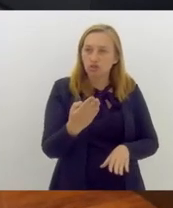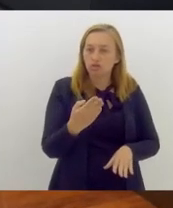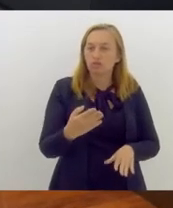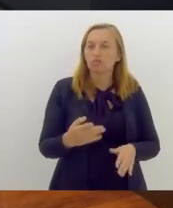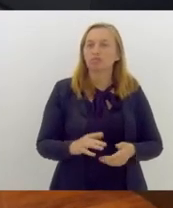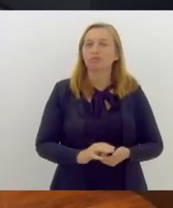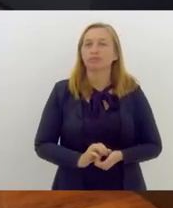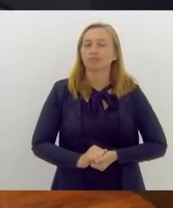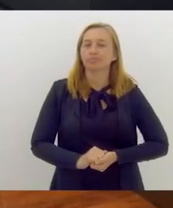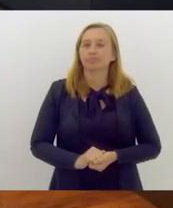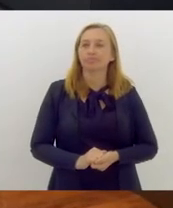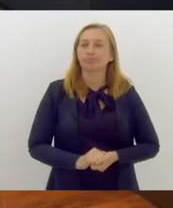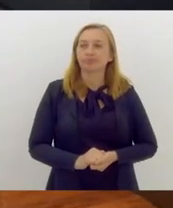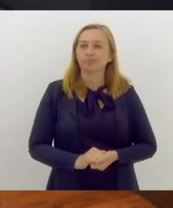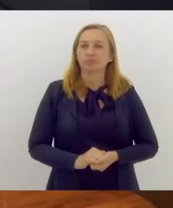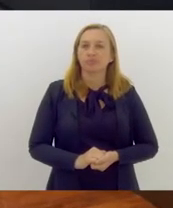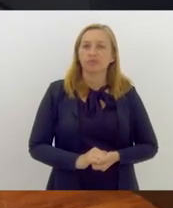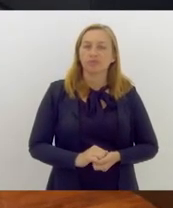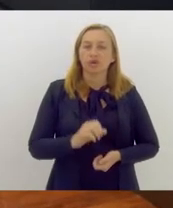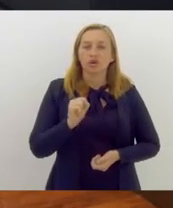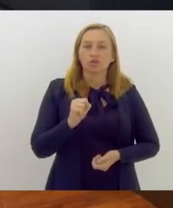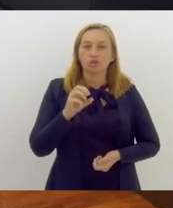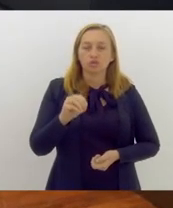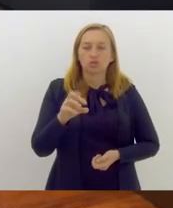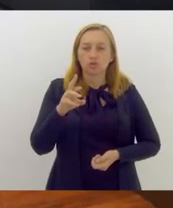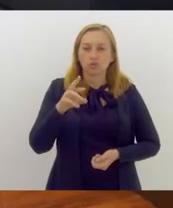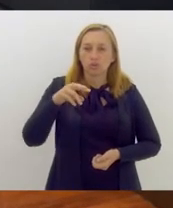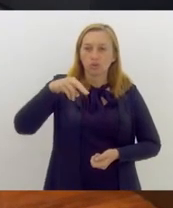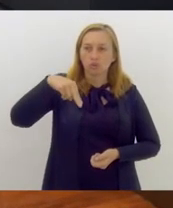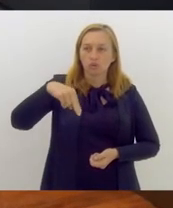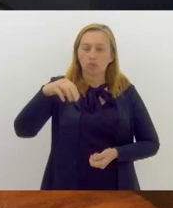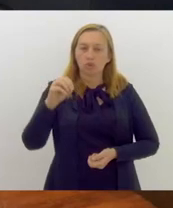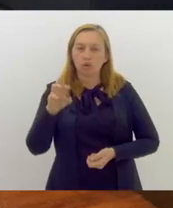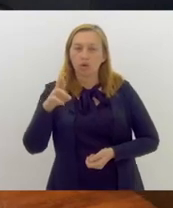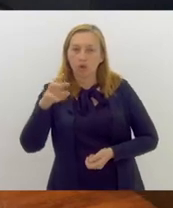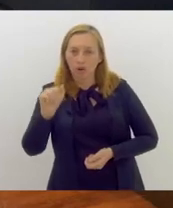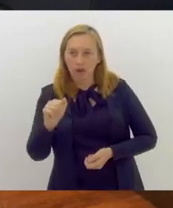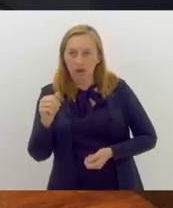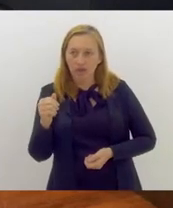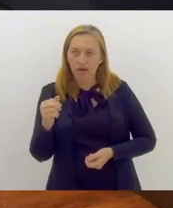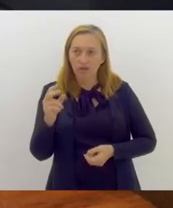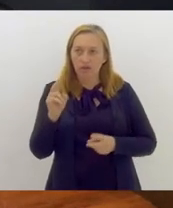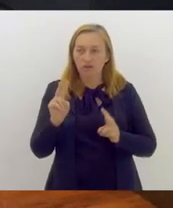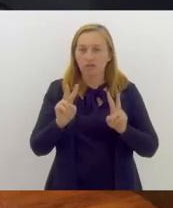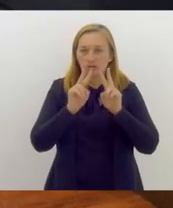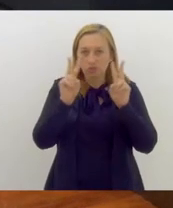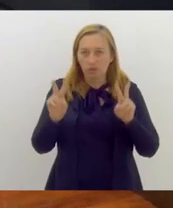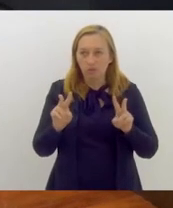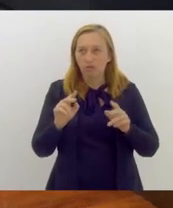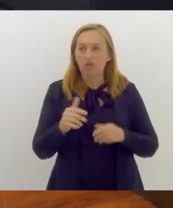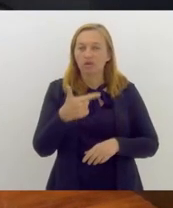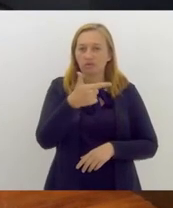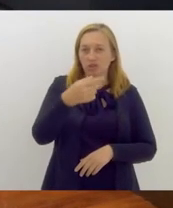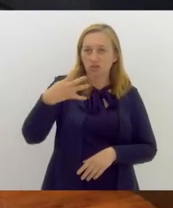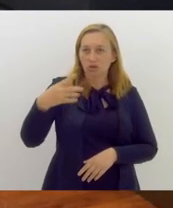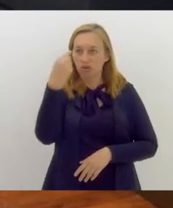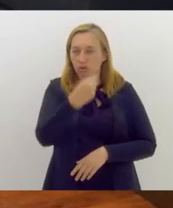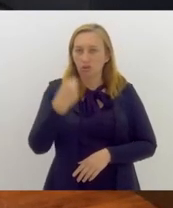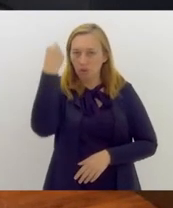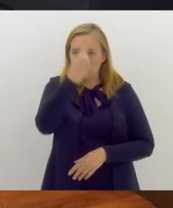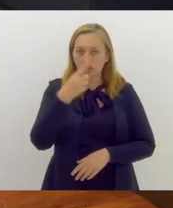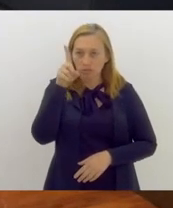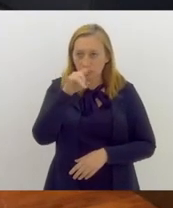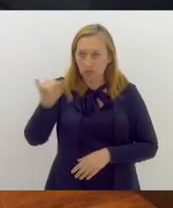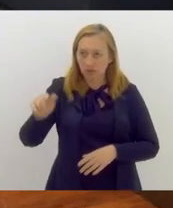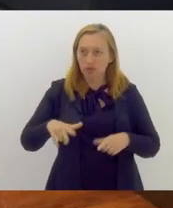interruptação a sonora visual instalação funciona 24 horas por dia com propagação do som